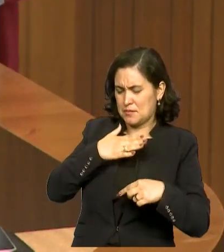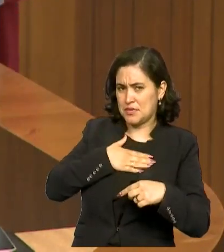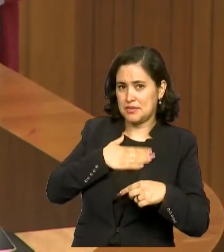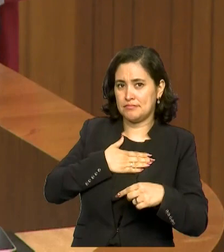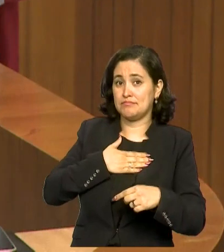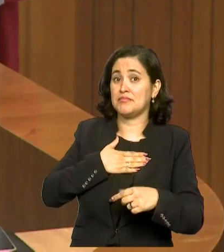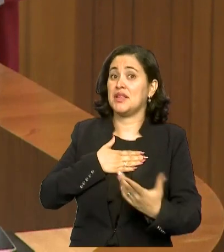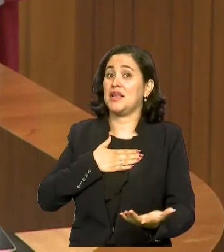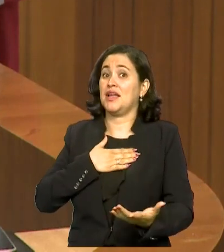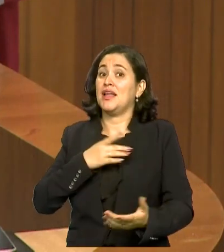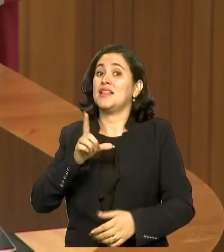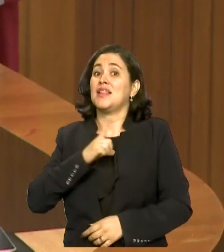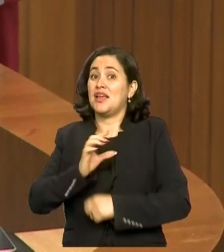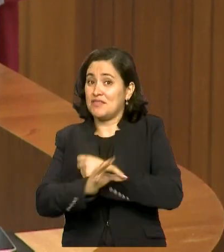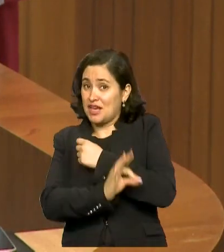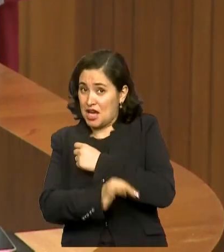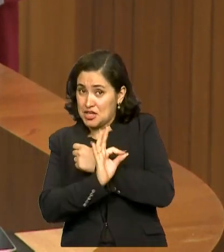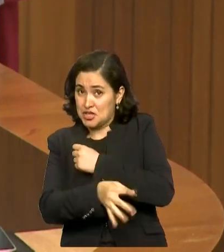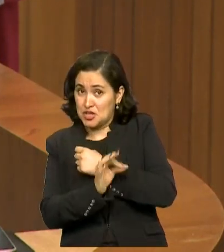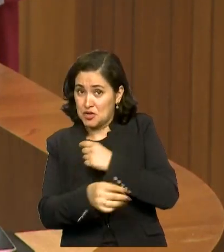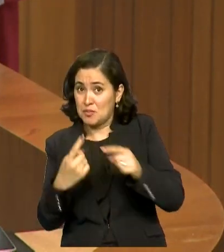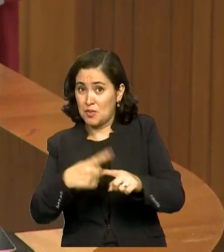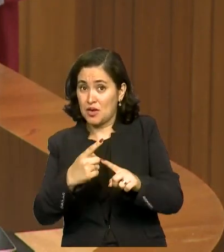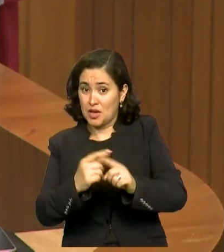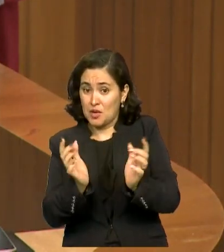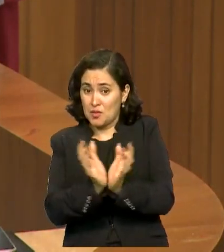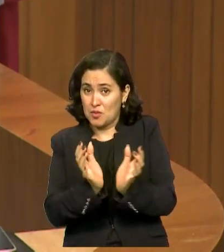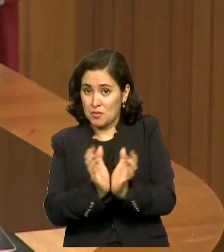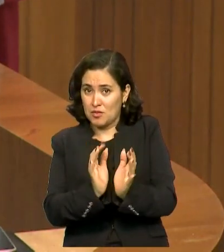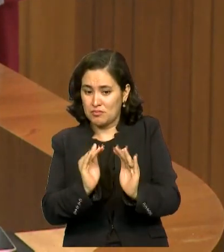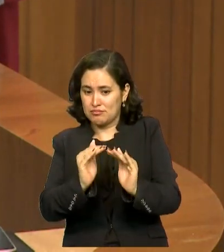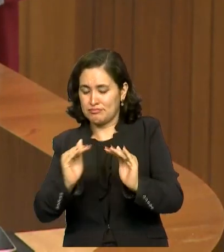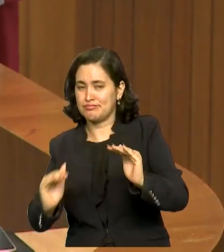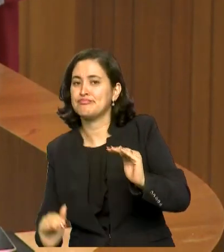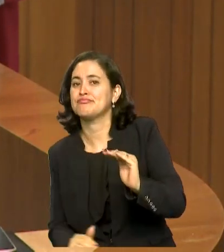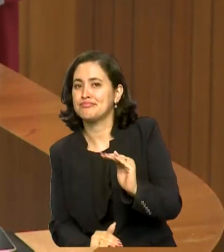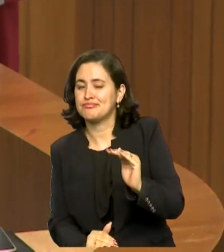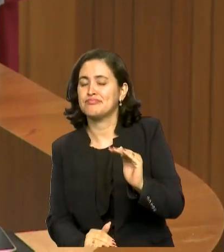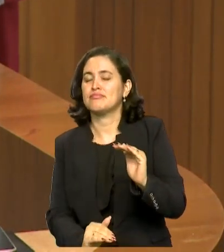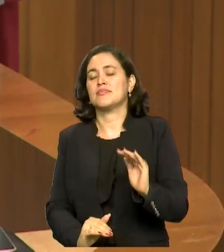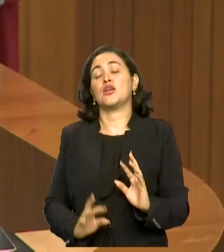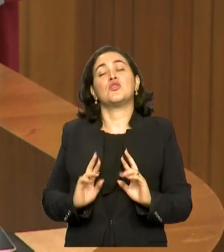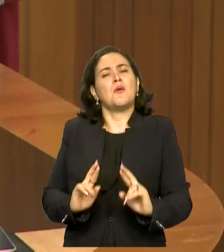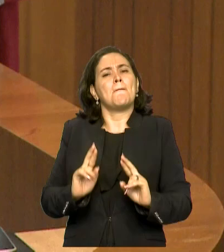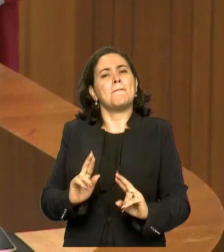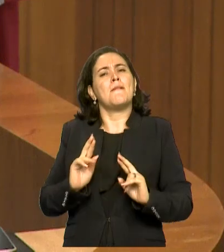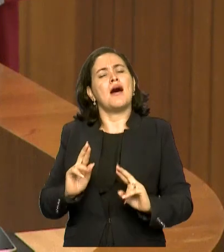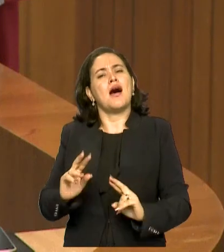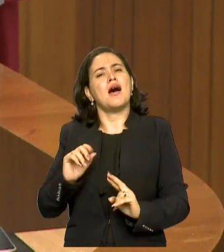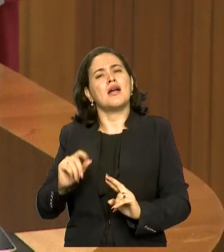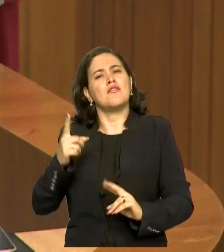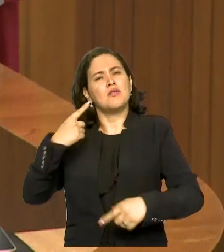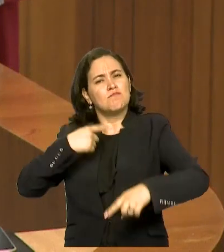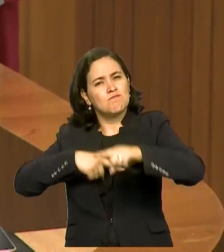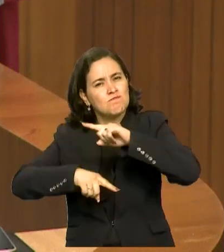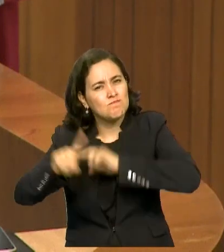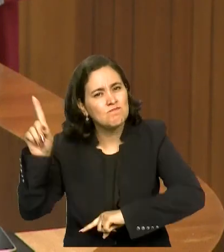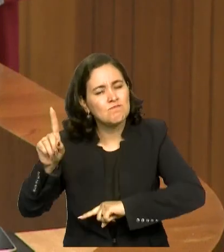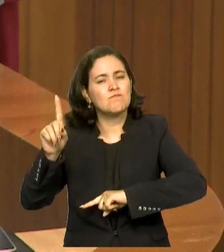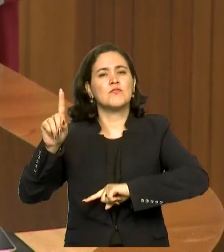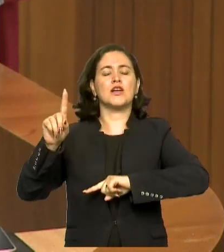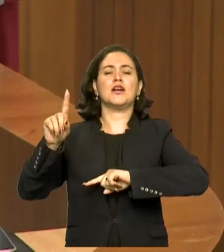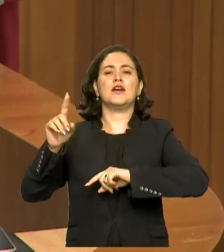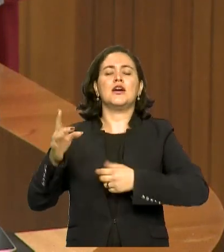Sérgio, torço para que você continue aí voltando ao sucesso que tinha no futebol, porque sei que você se dedica a essa